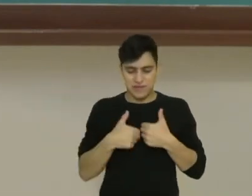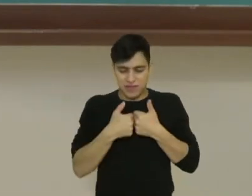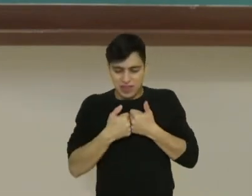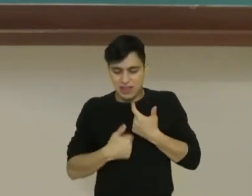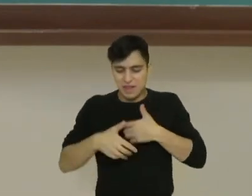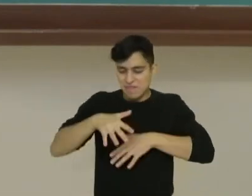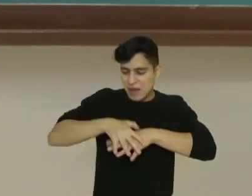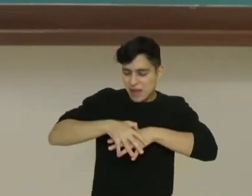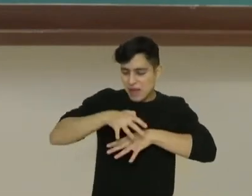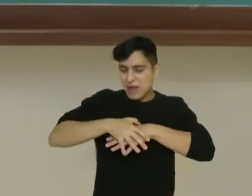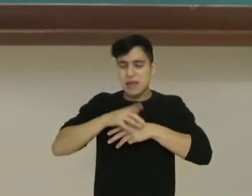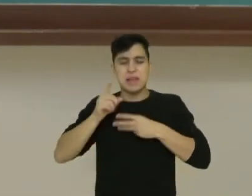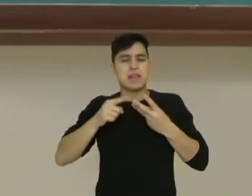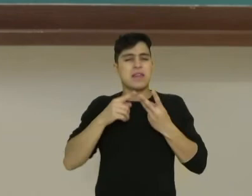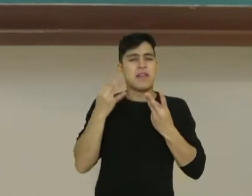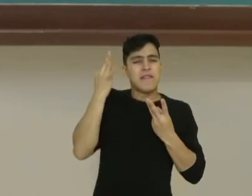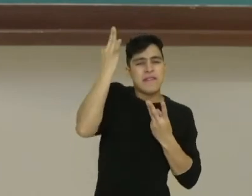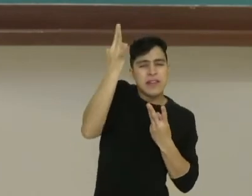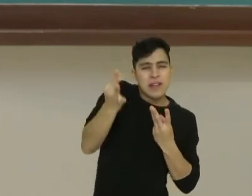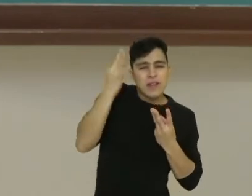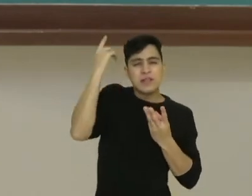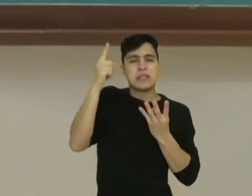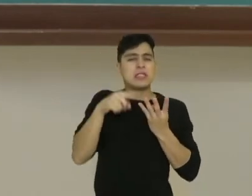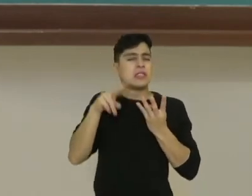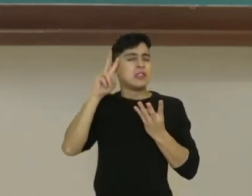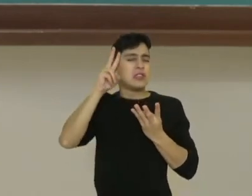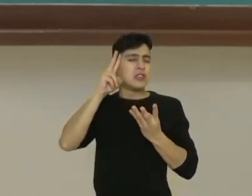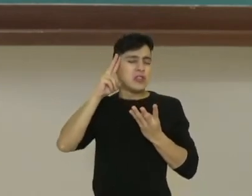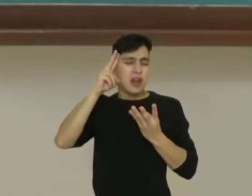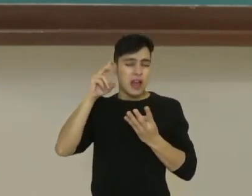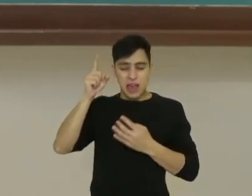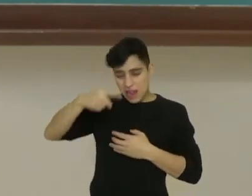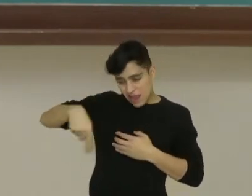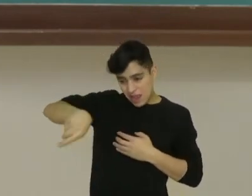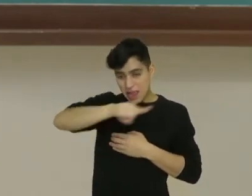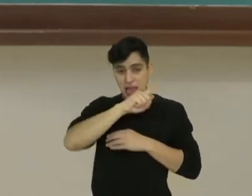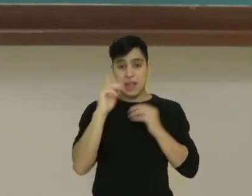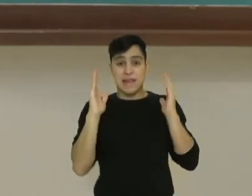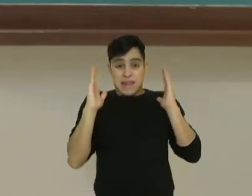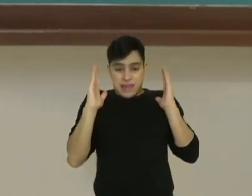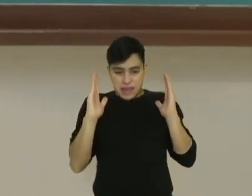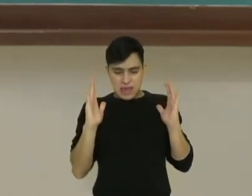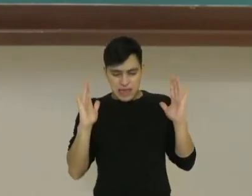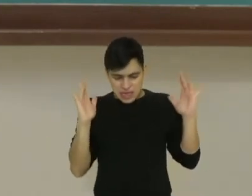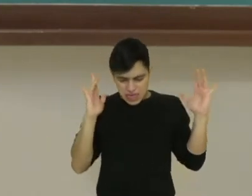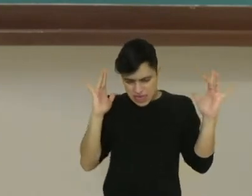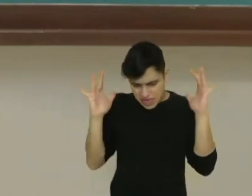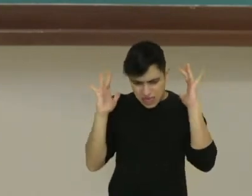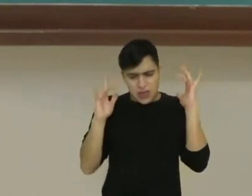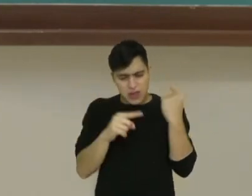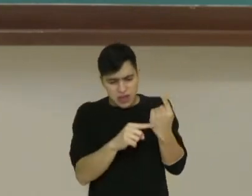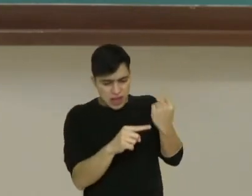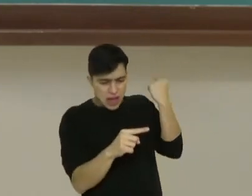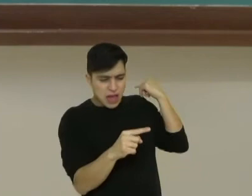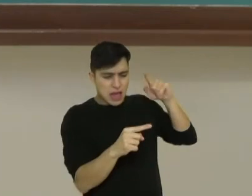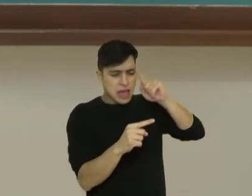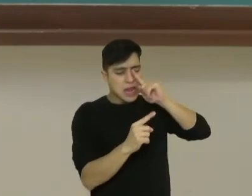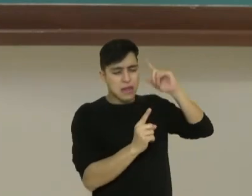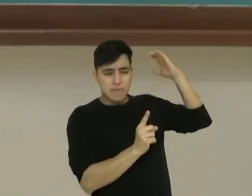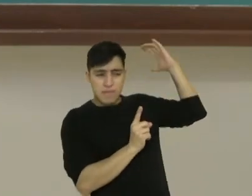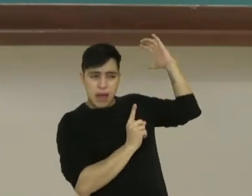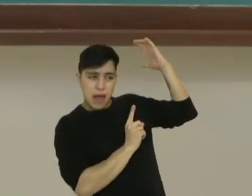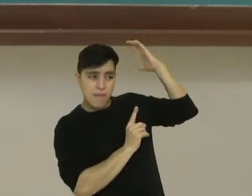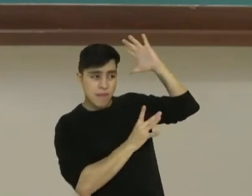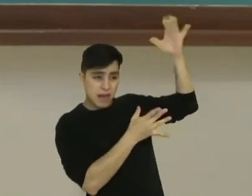matemática, na filosofia, na história, então eles vão começar a pensar esse mundo a partir do conhecimento dos gregos e aí